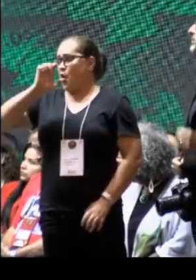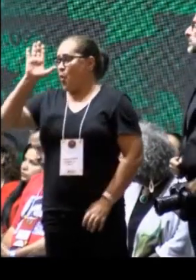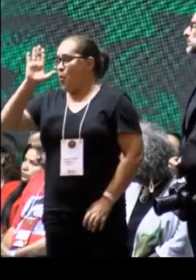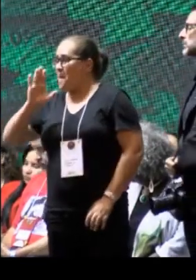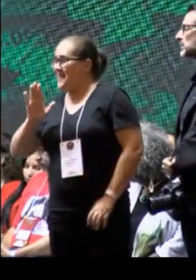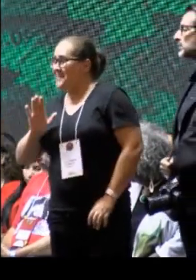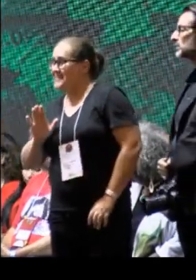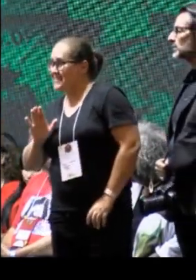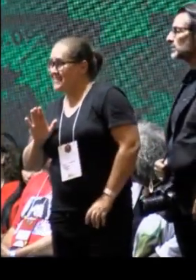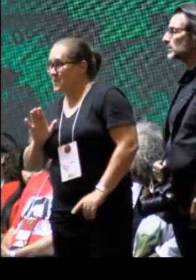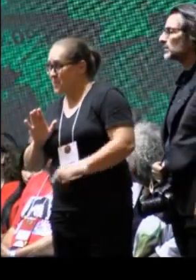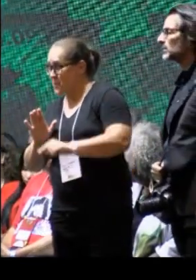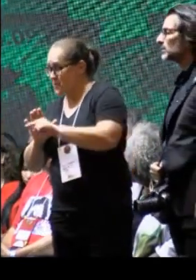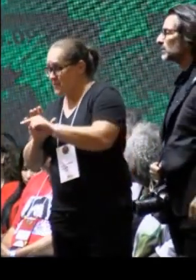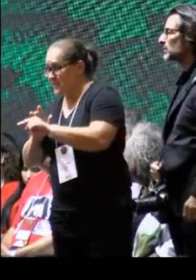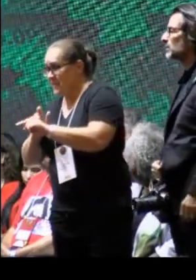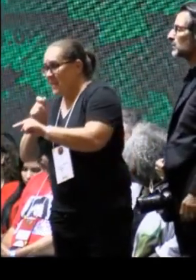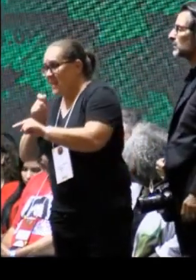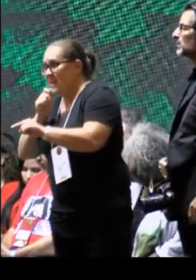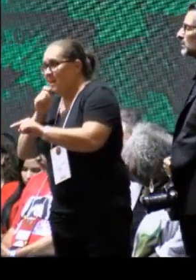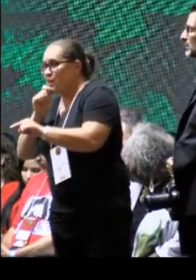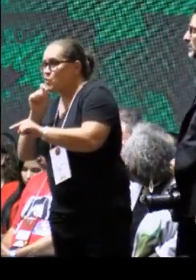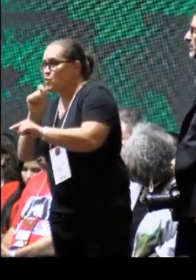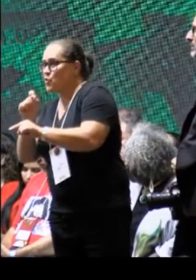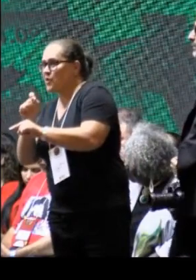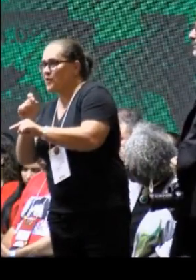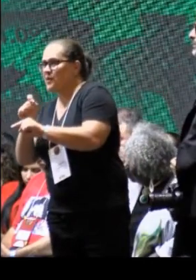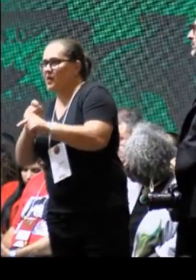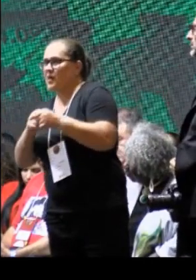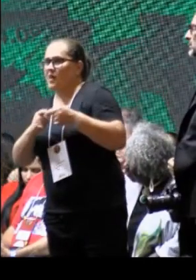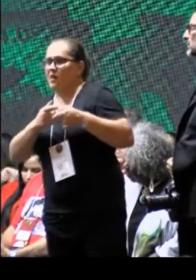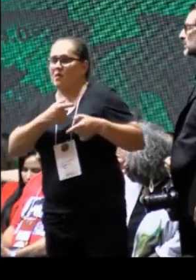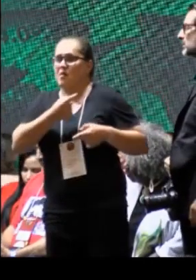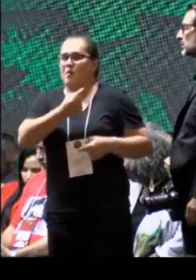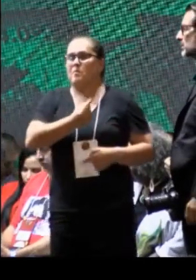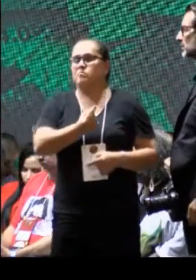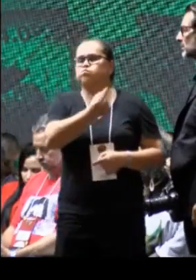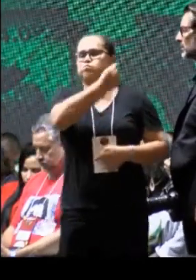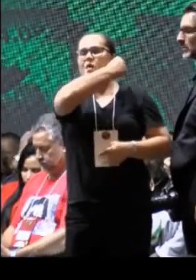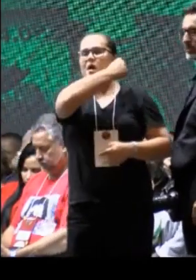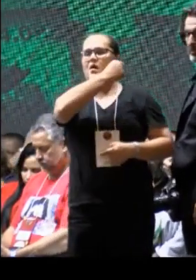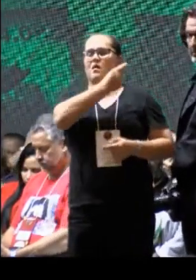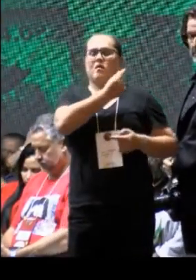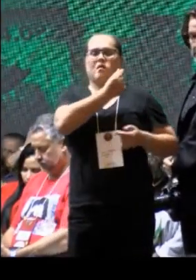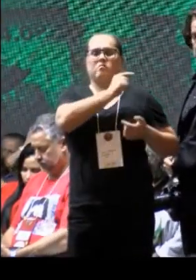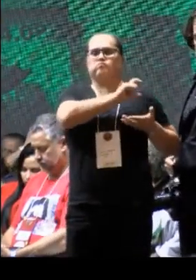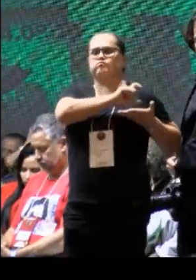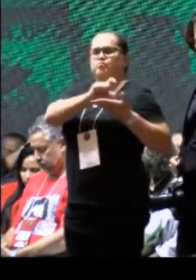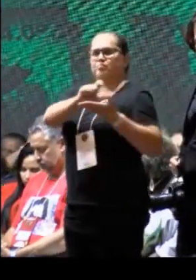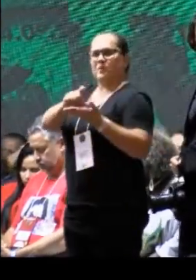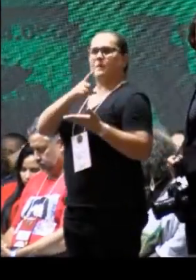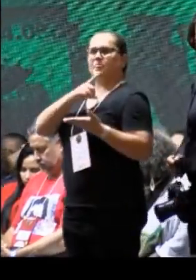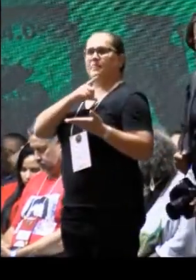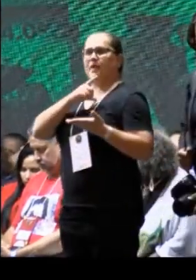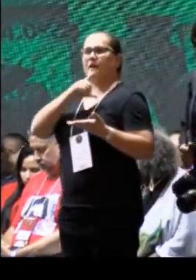quebrou ainda por causa da herança dos governos do PT.